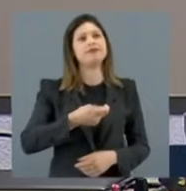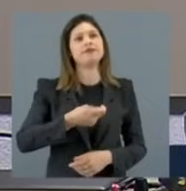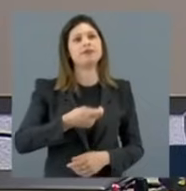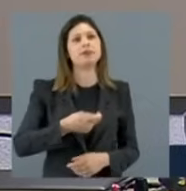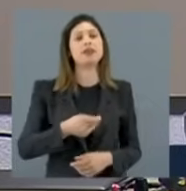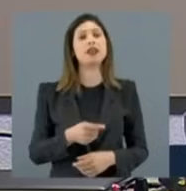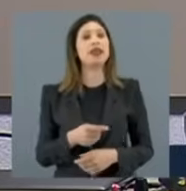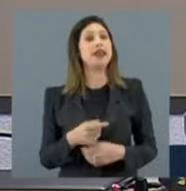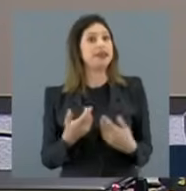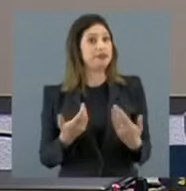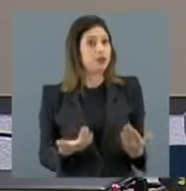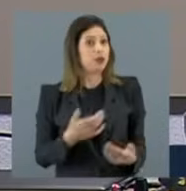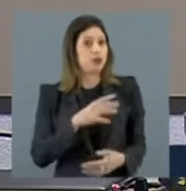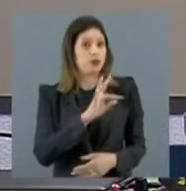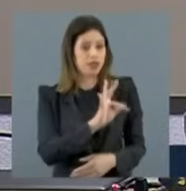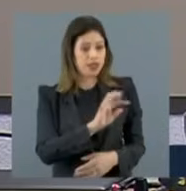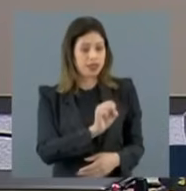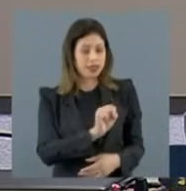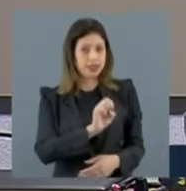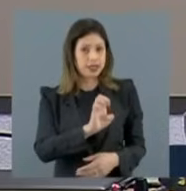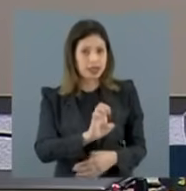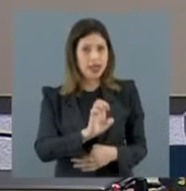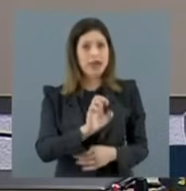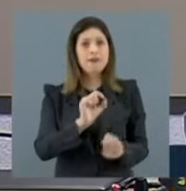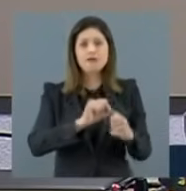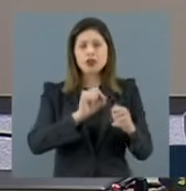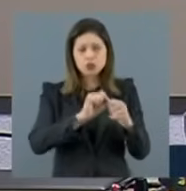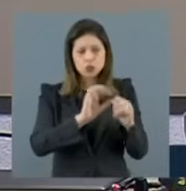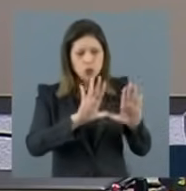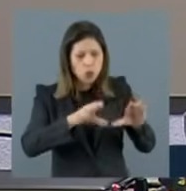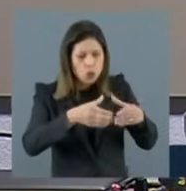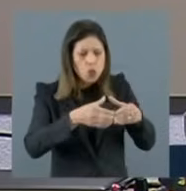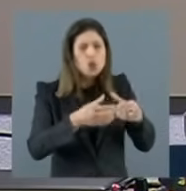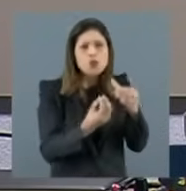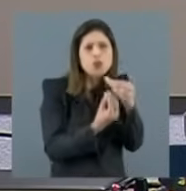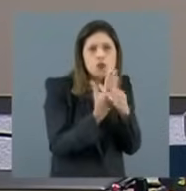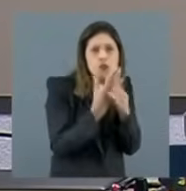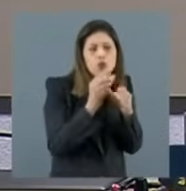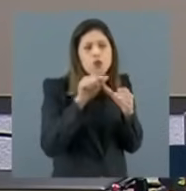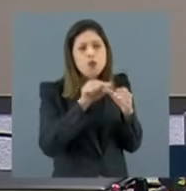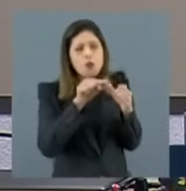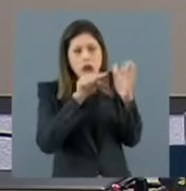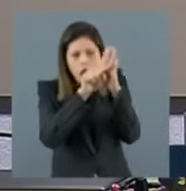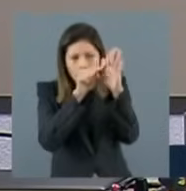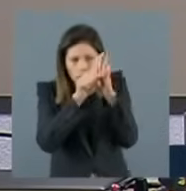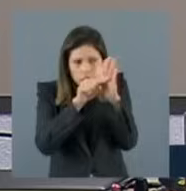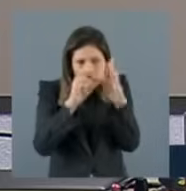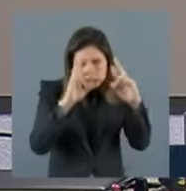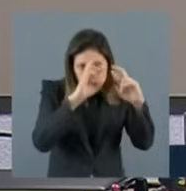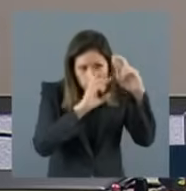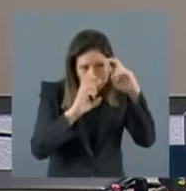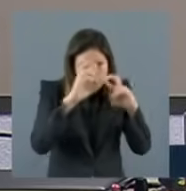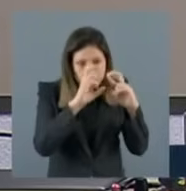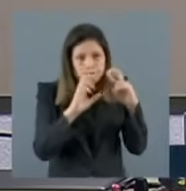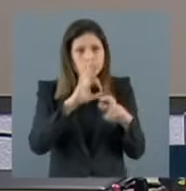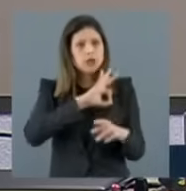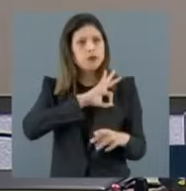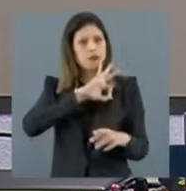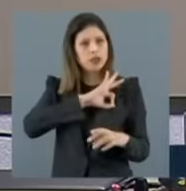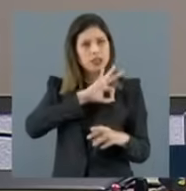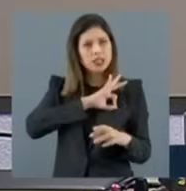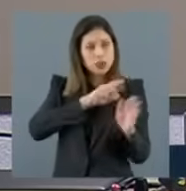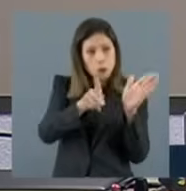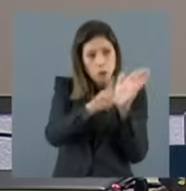O TSE estabeleceu uma agência de inteligência, uma polícia secreta,